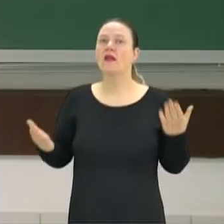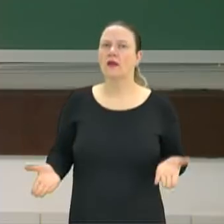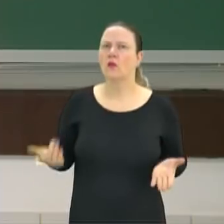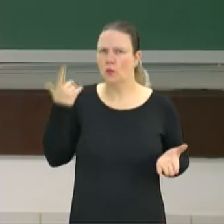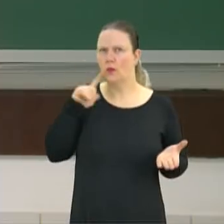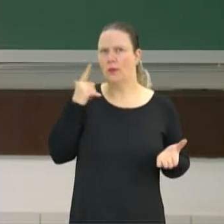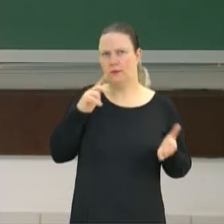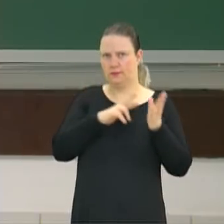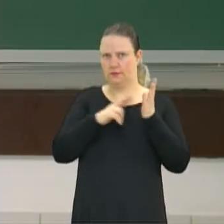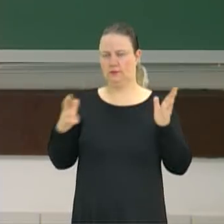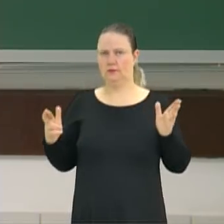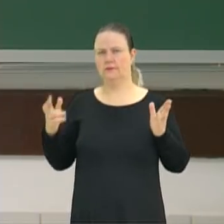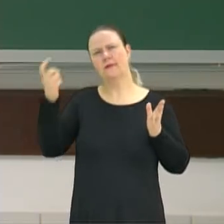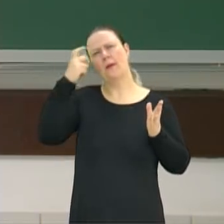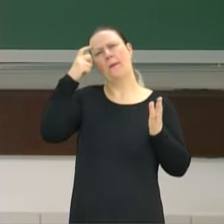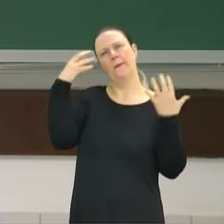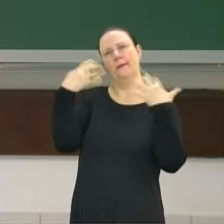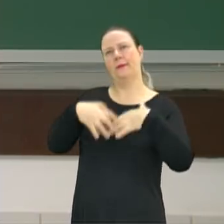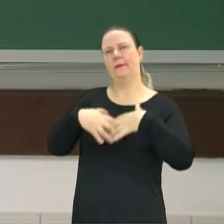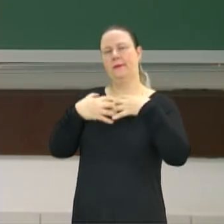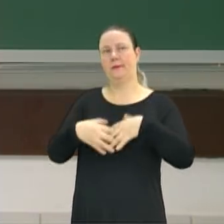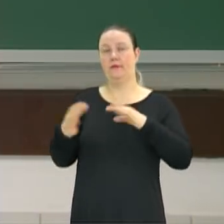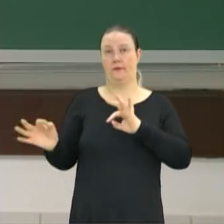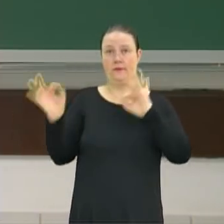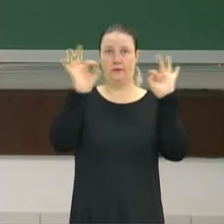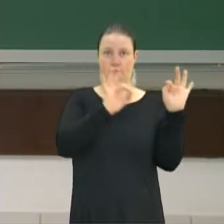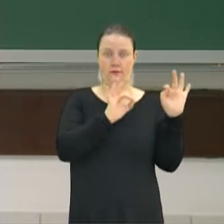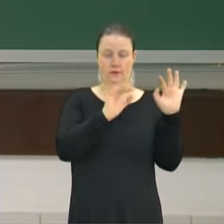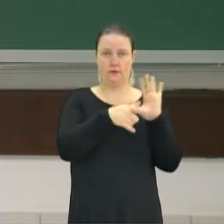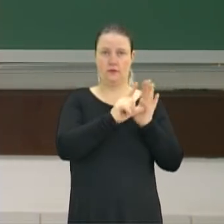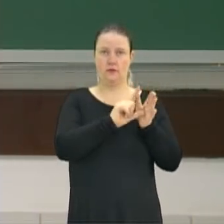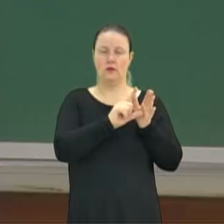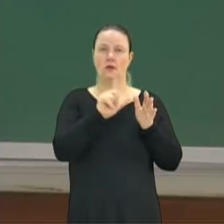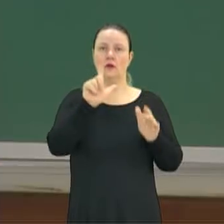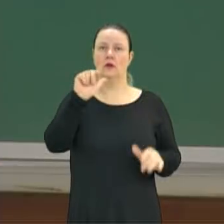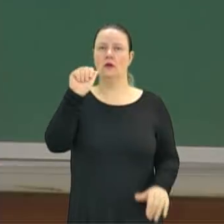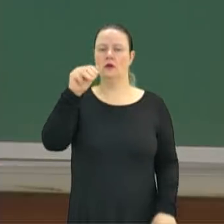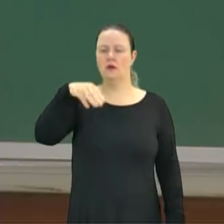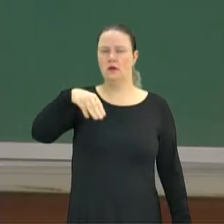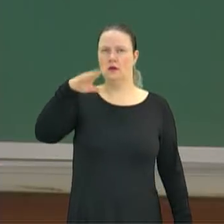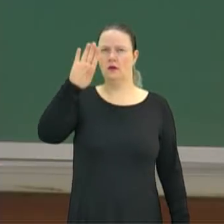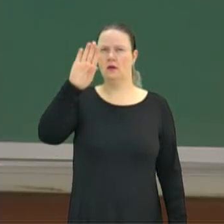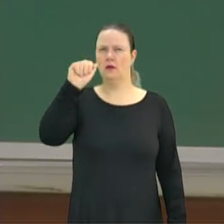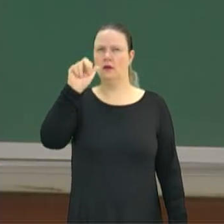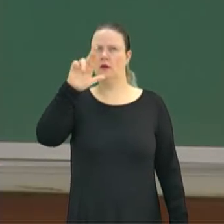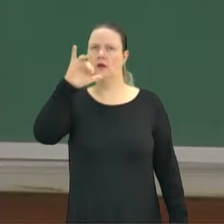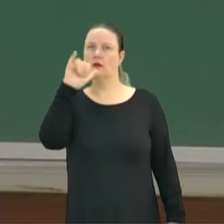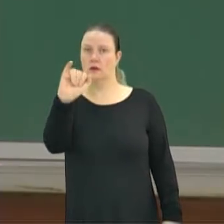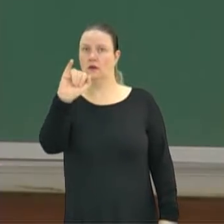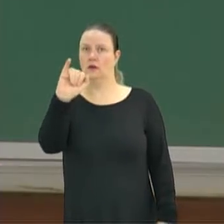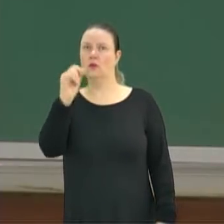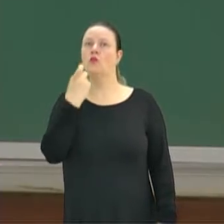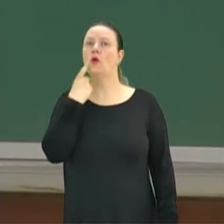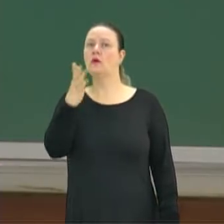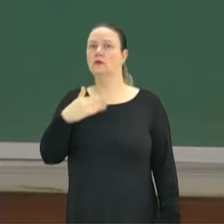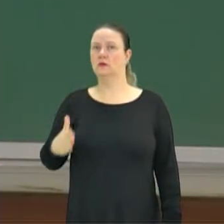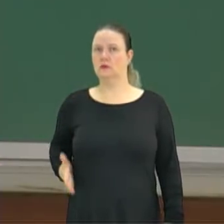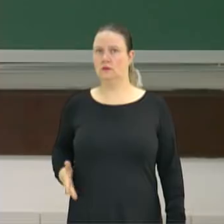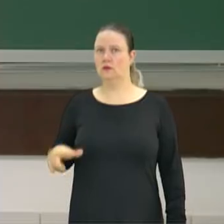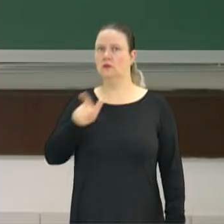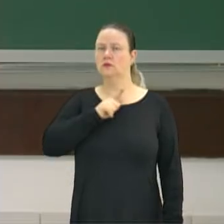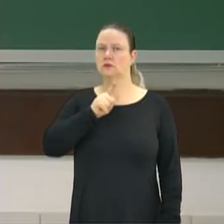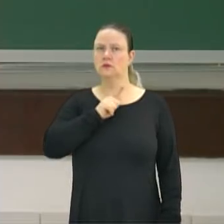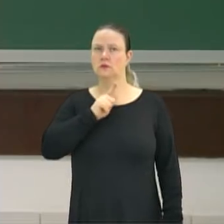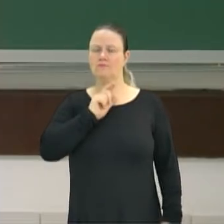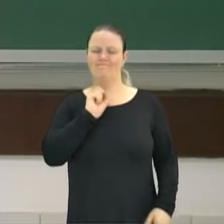gente conseguir? Vamos pensar aqui junto, ó, voltando no slide anterior. Está dizendo que no lambari, que está aqui, ó, tem 6,1 partes por milhão do